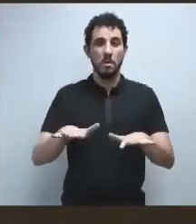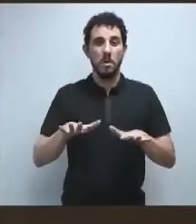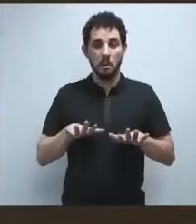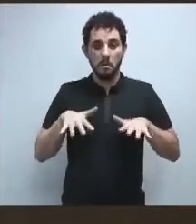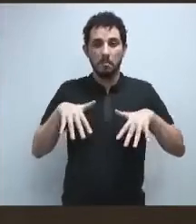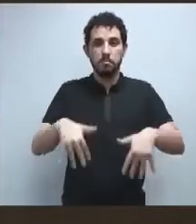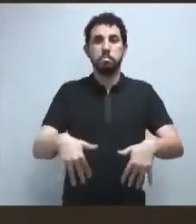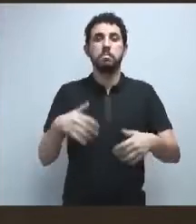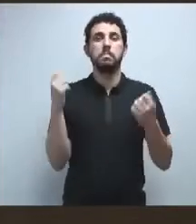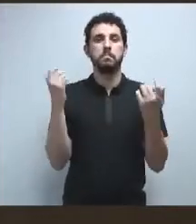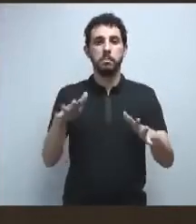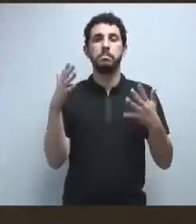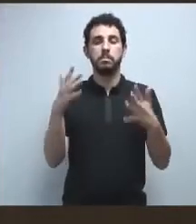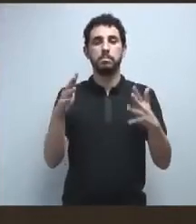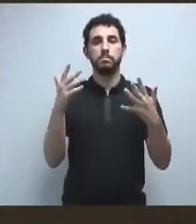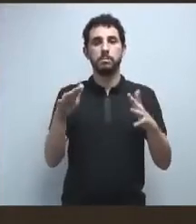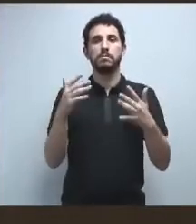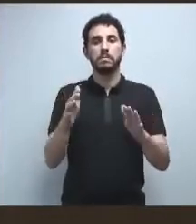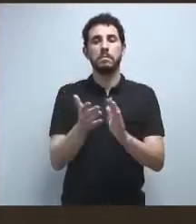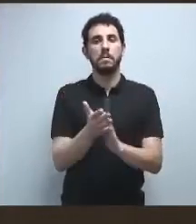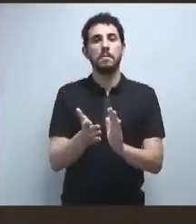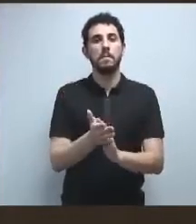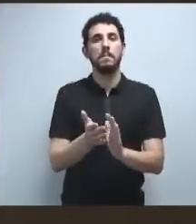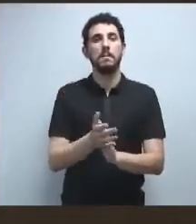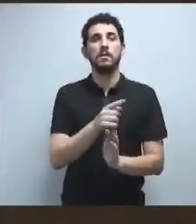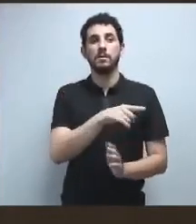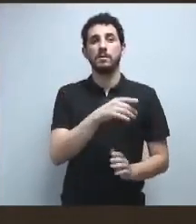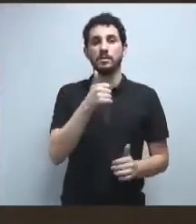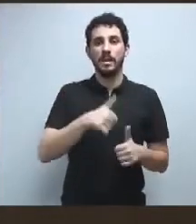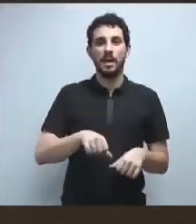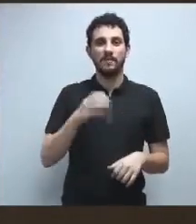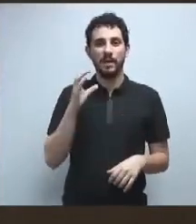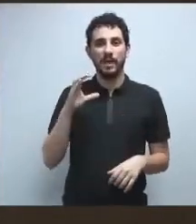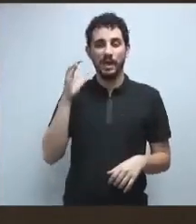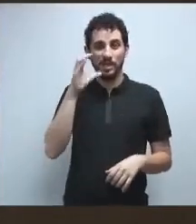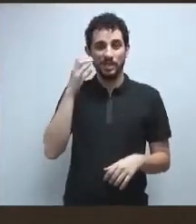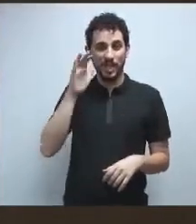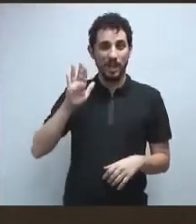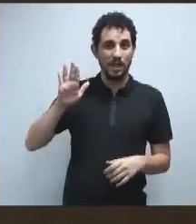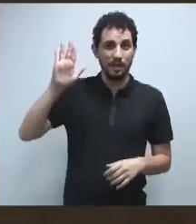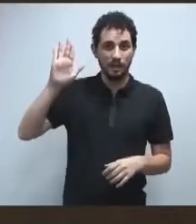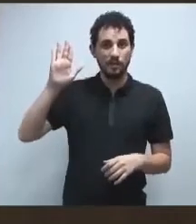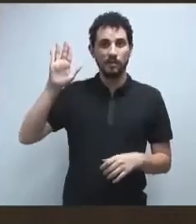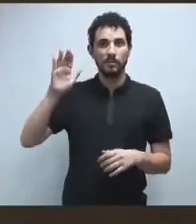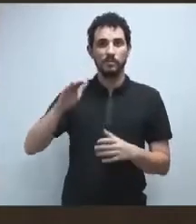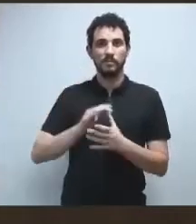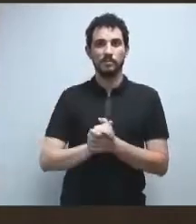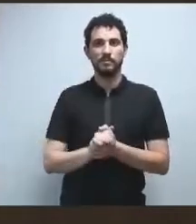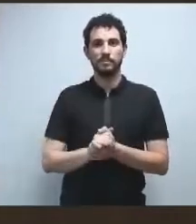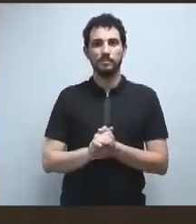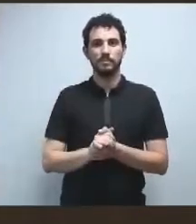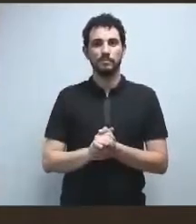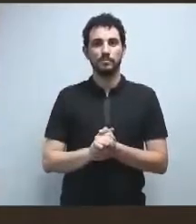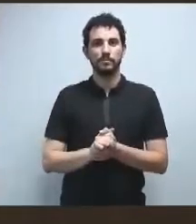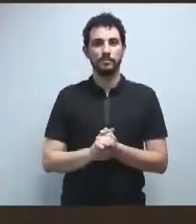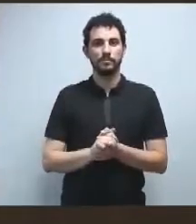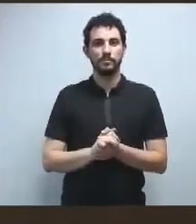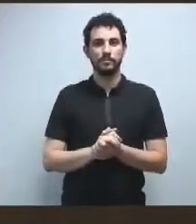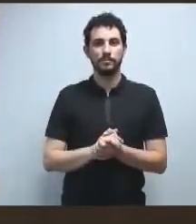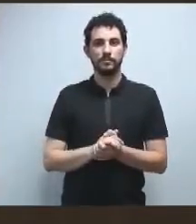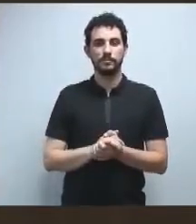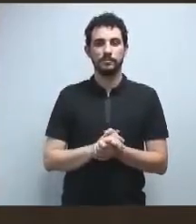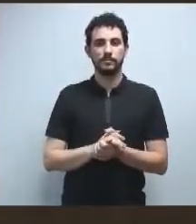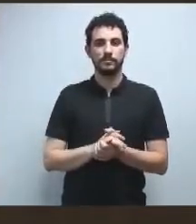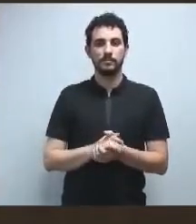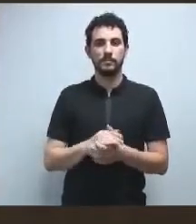aplaude de pé então já candidato a presidente da república aristides estava se não me falha a memória nesse encontro foi aqui no hotel